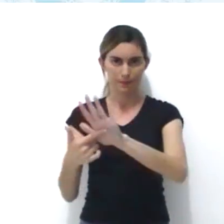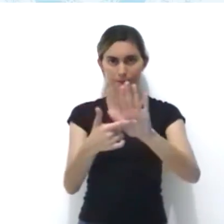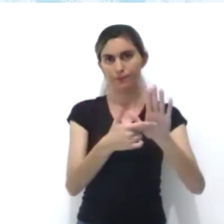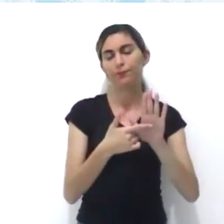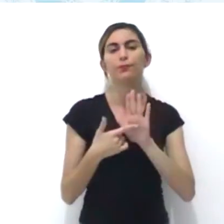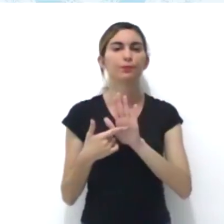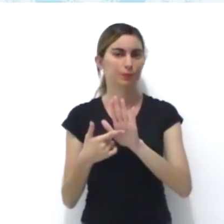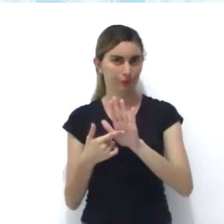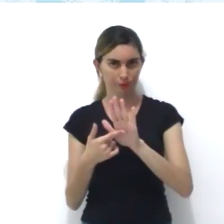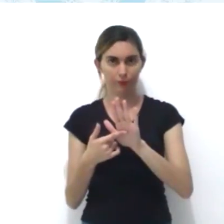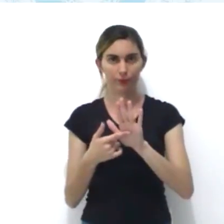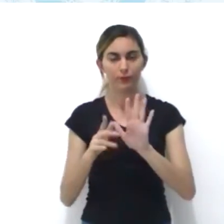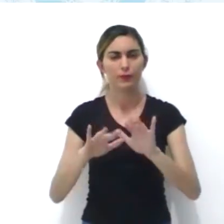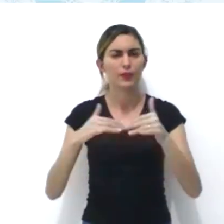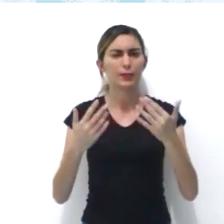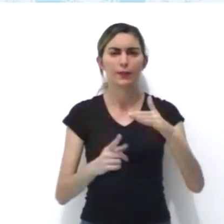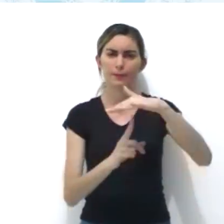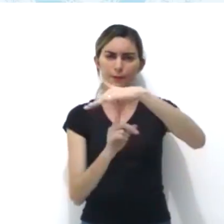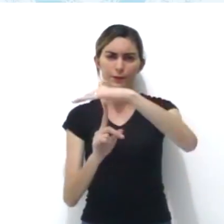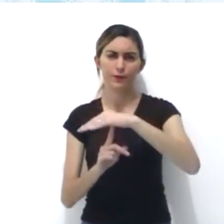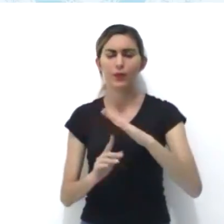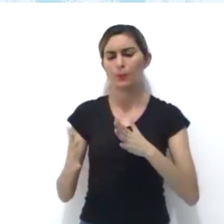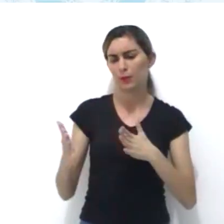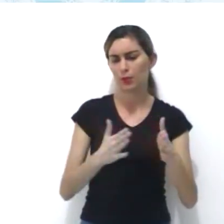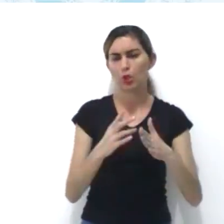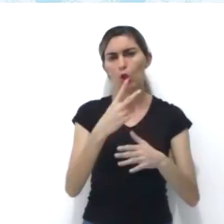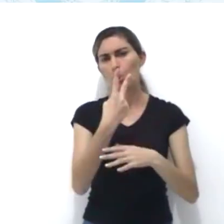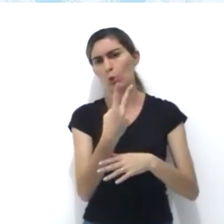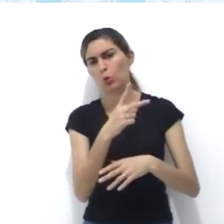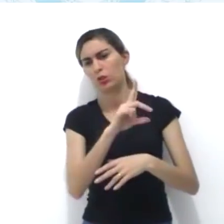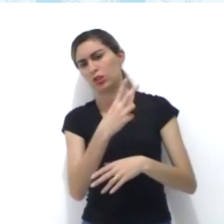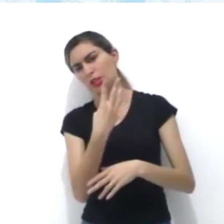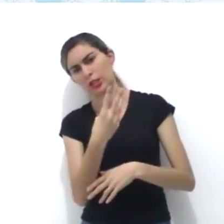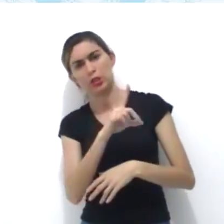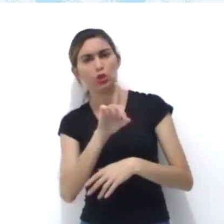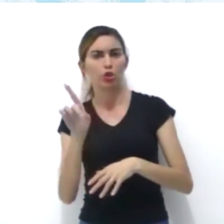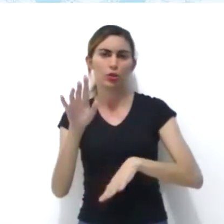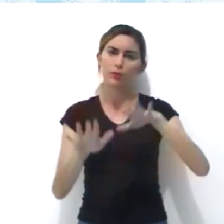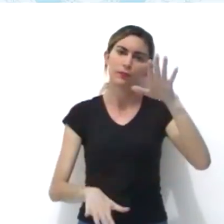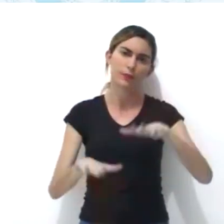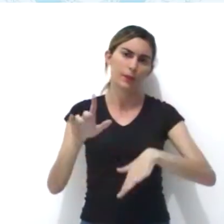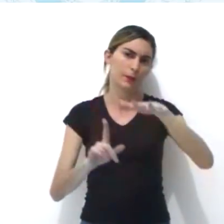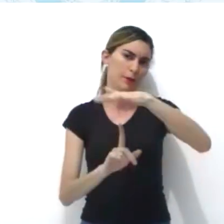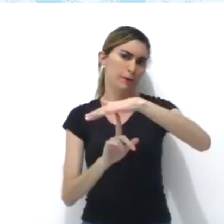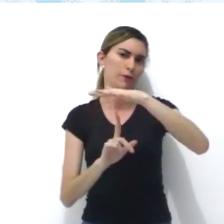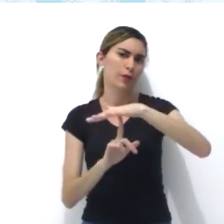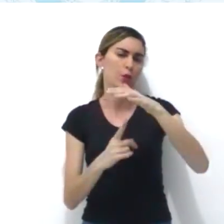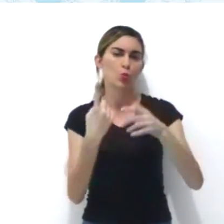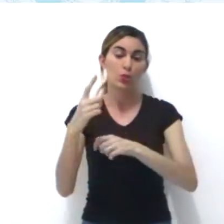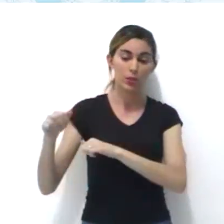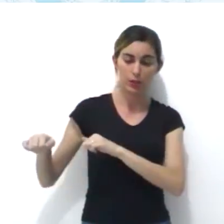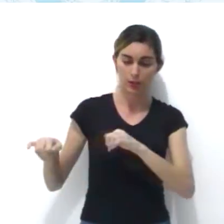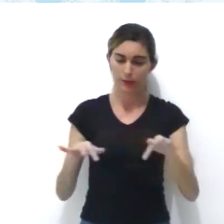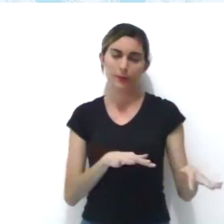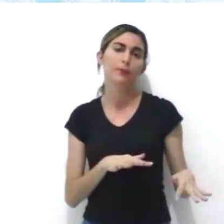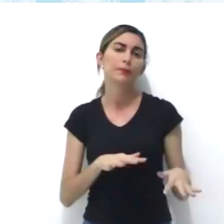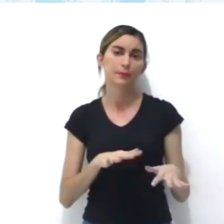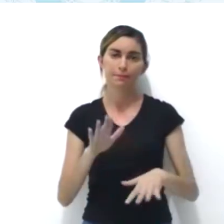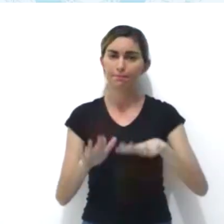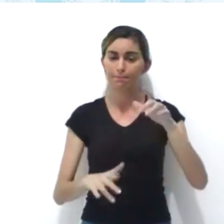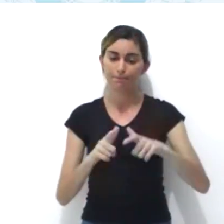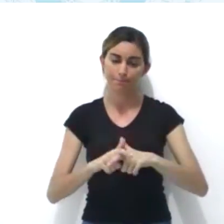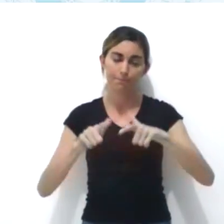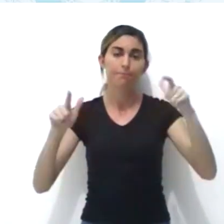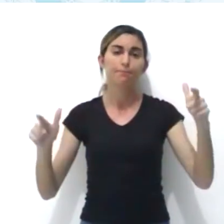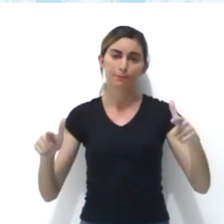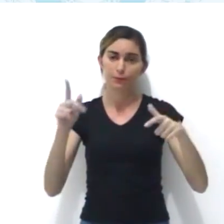trabalhos eles são apresentados. Então, as feiras duram em média 2, 3 dias, depende da feira. Então, tem feiras que duram uma